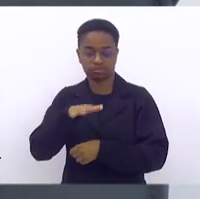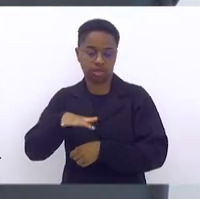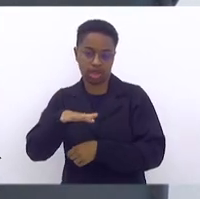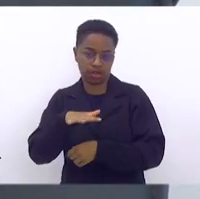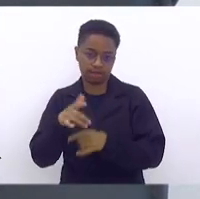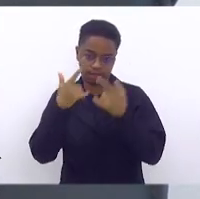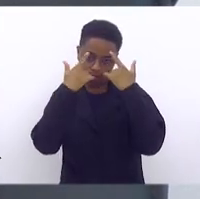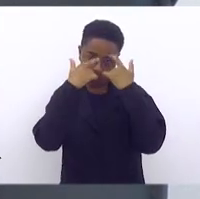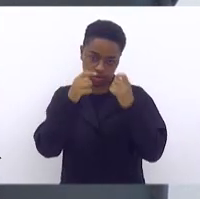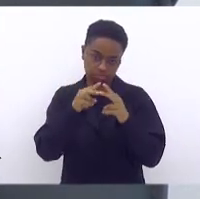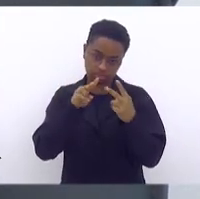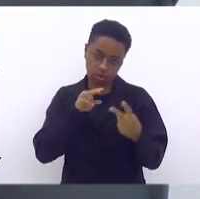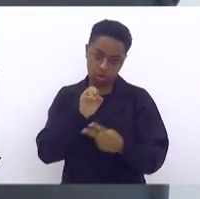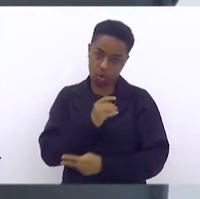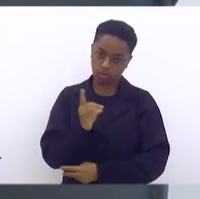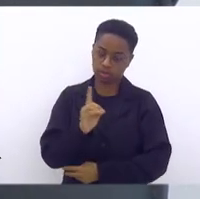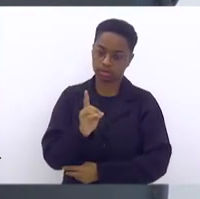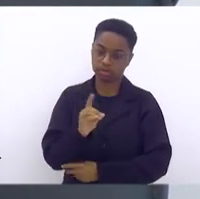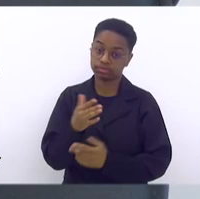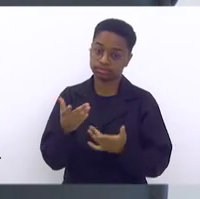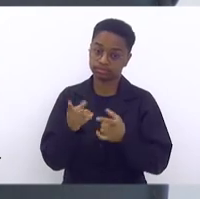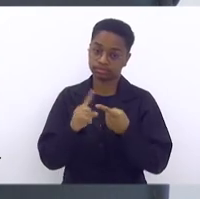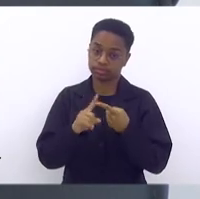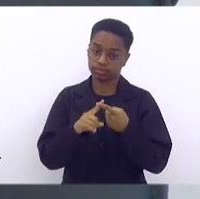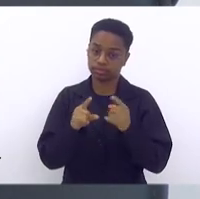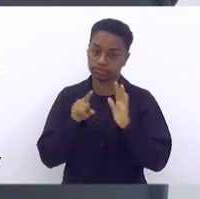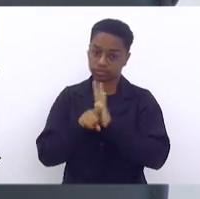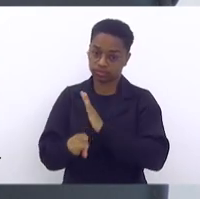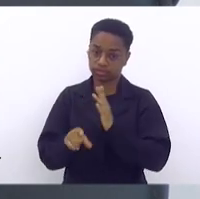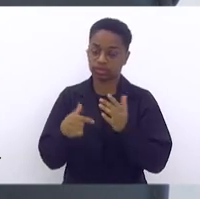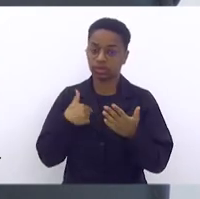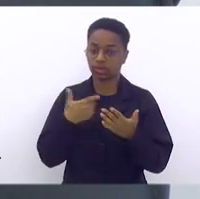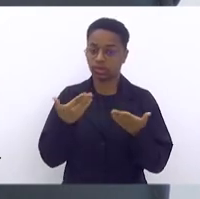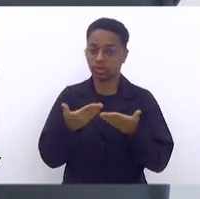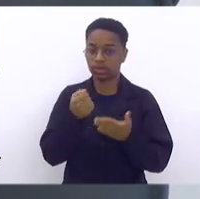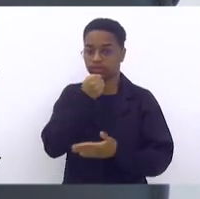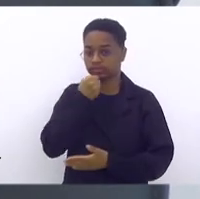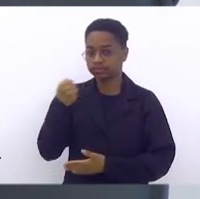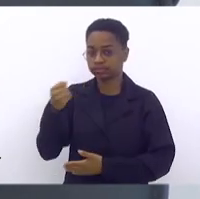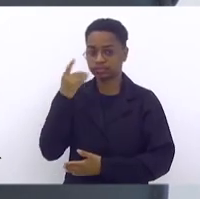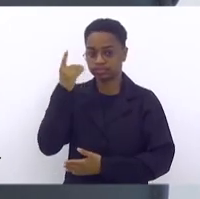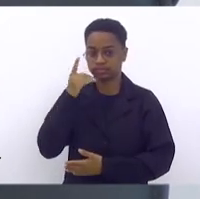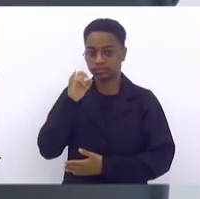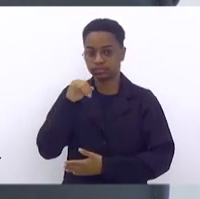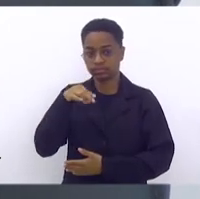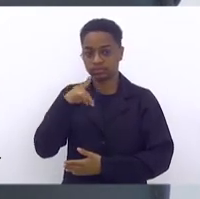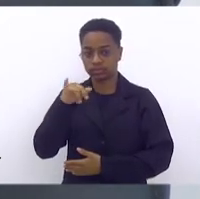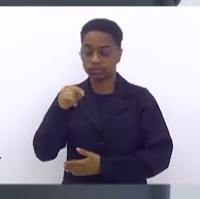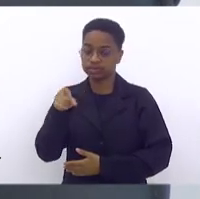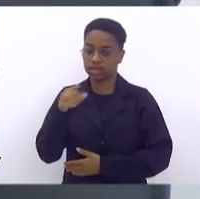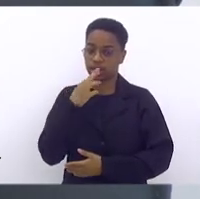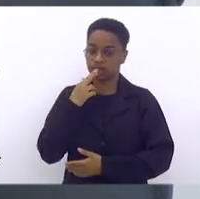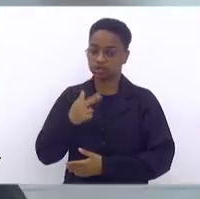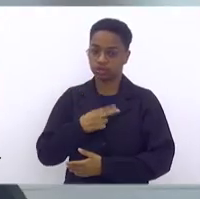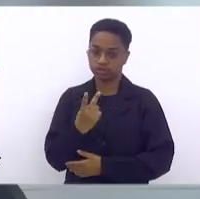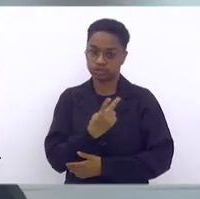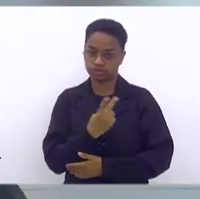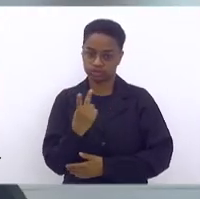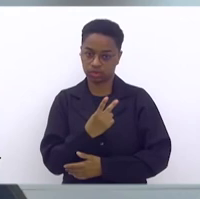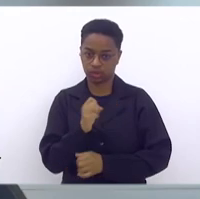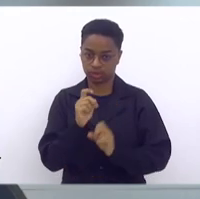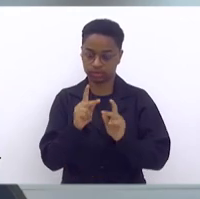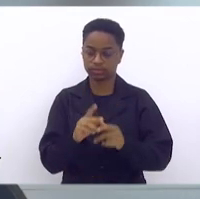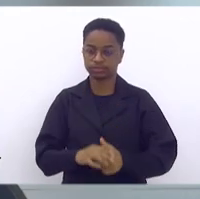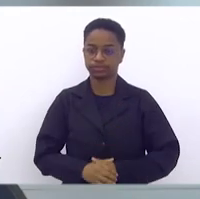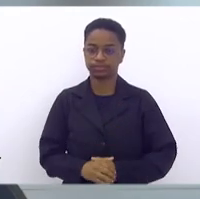cibernética ou não. Essa é a primeira pergunta, e eu vou já passar para a deputada Índia, e o senhor responde os dois em seguida.